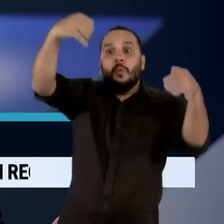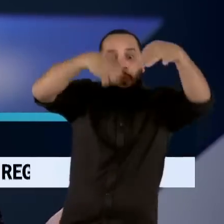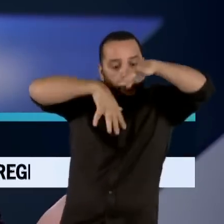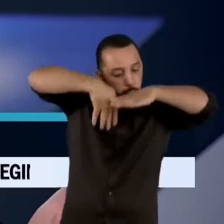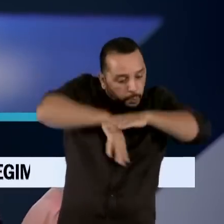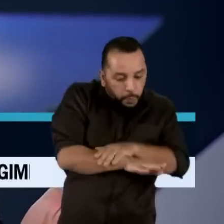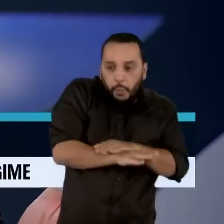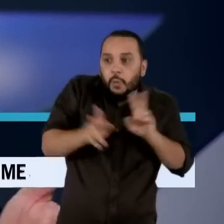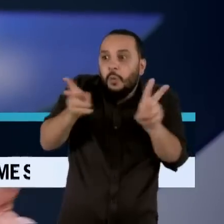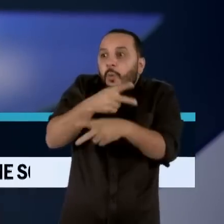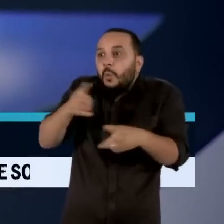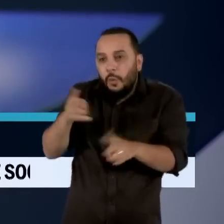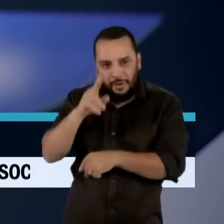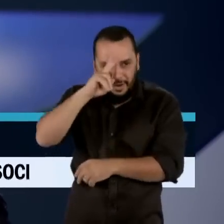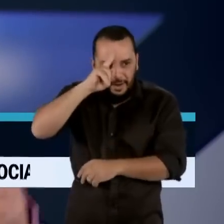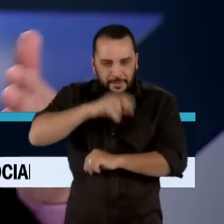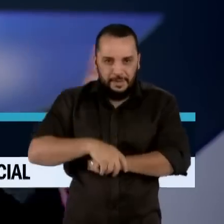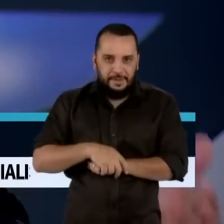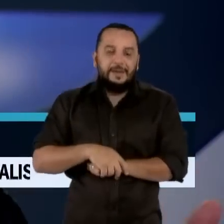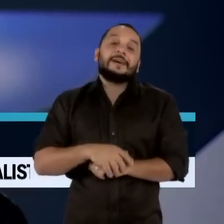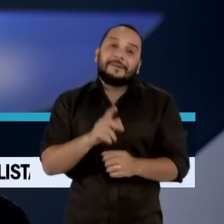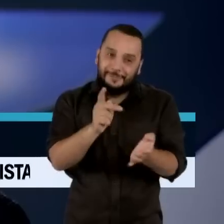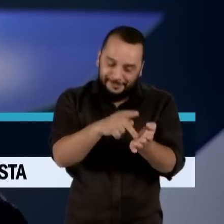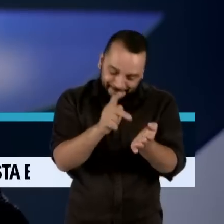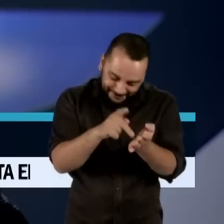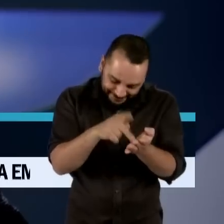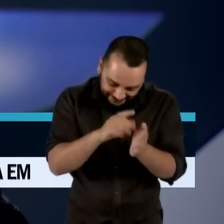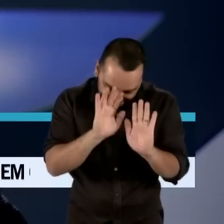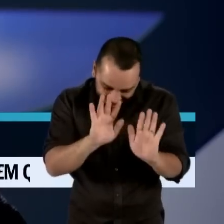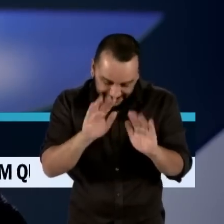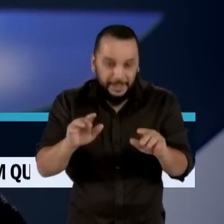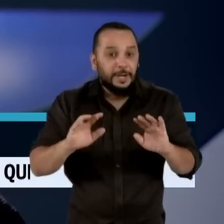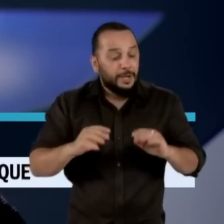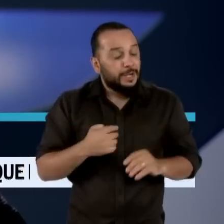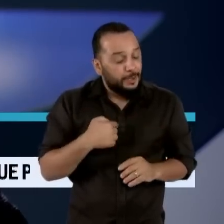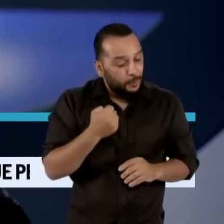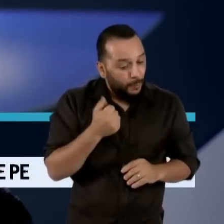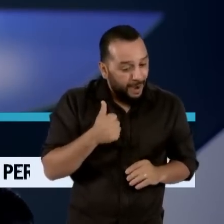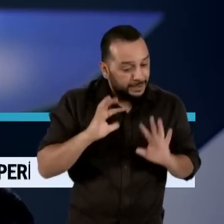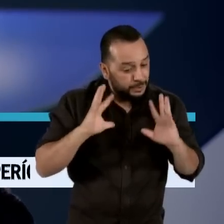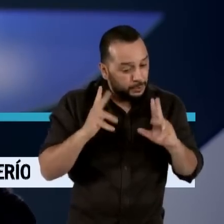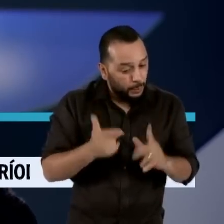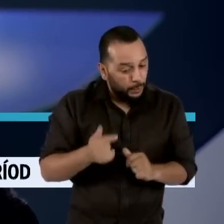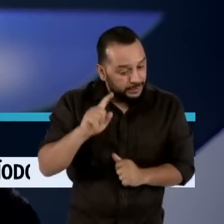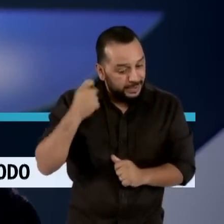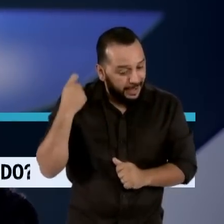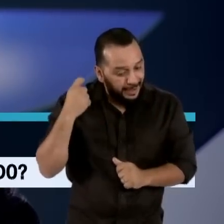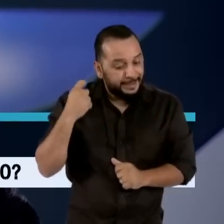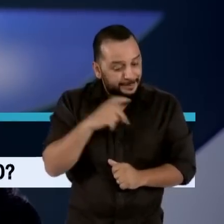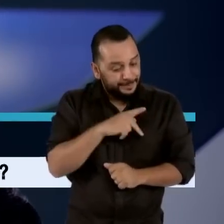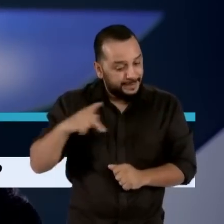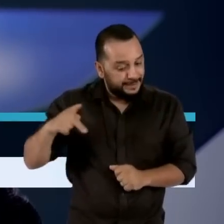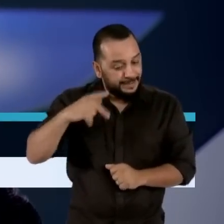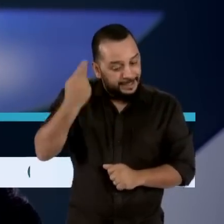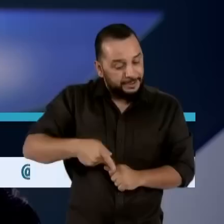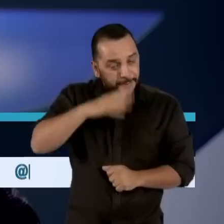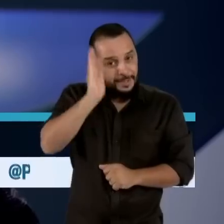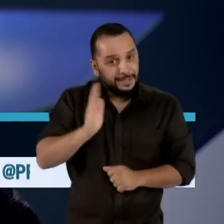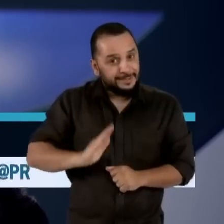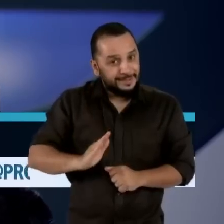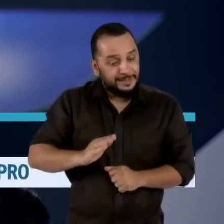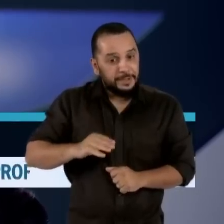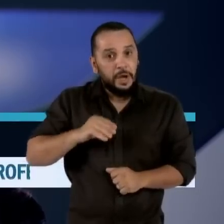para não ficar no Bolsonaro, eu creio que quase todos os ex-presidentes brasileiros são muito ruins de oratória,